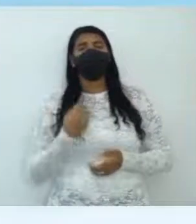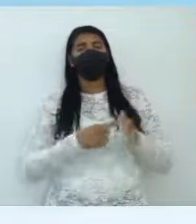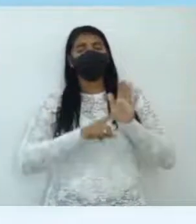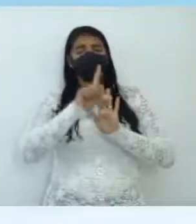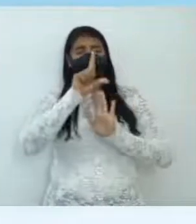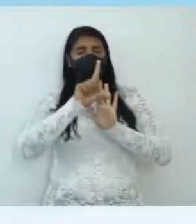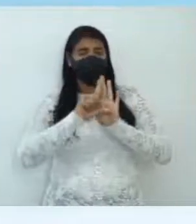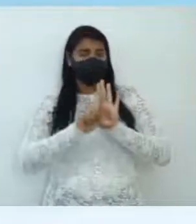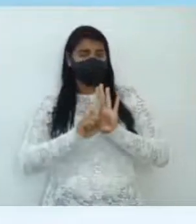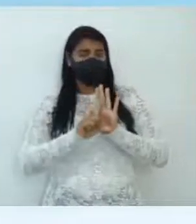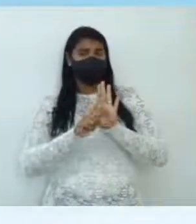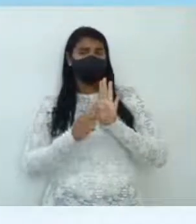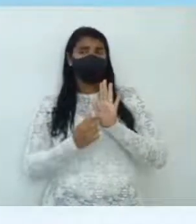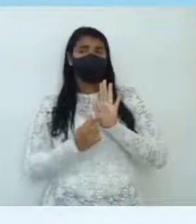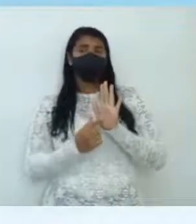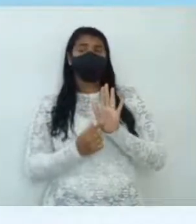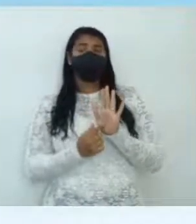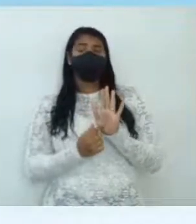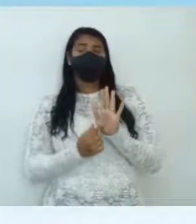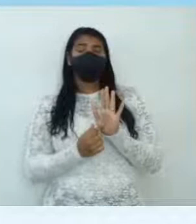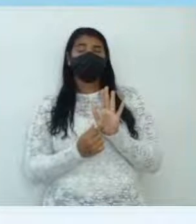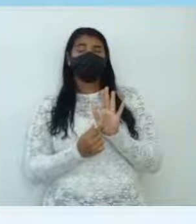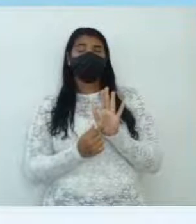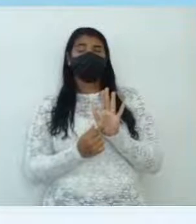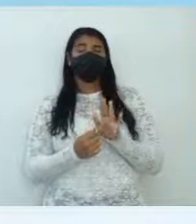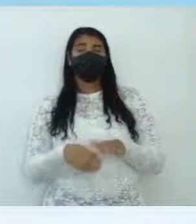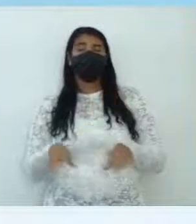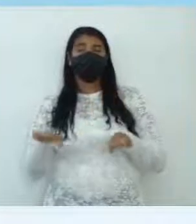legislação vigente ela possa